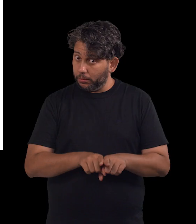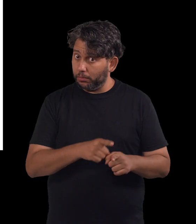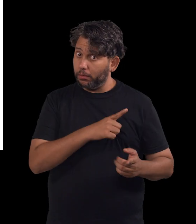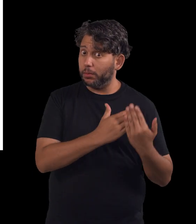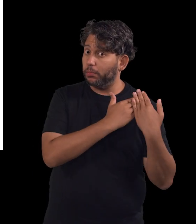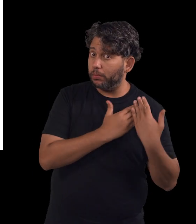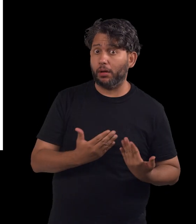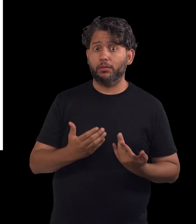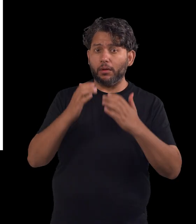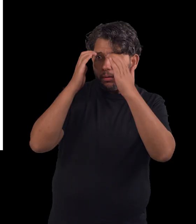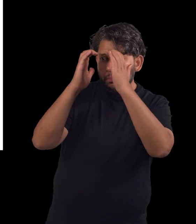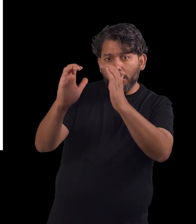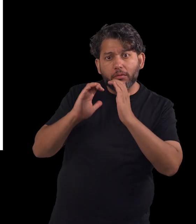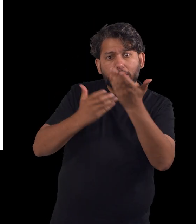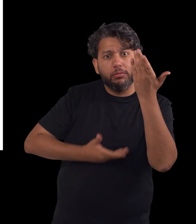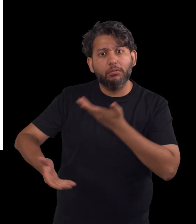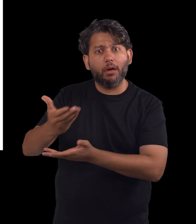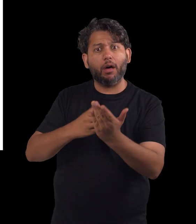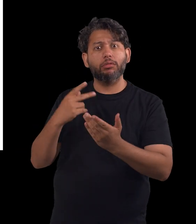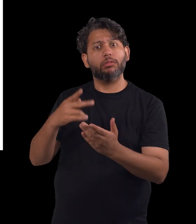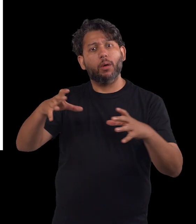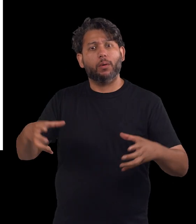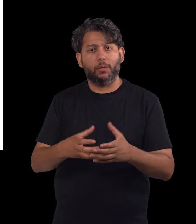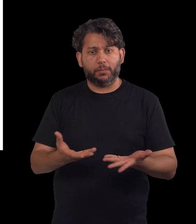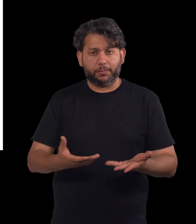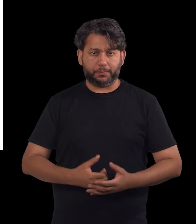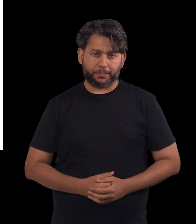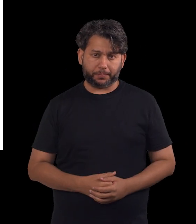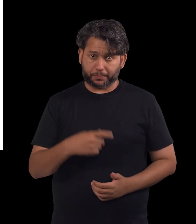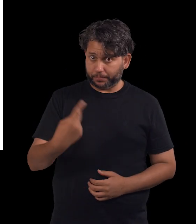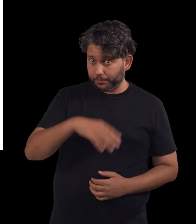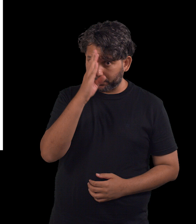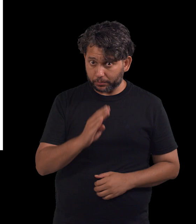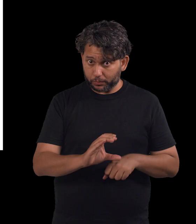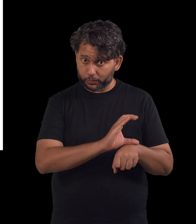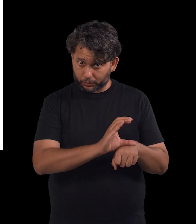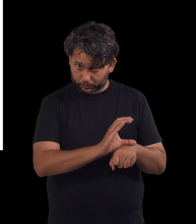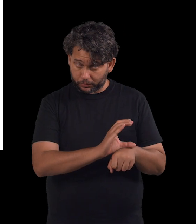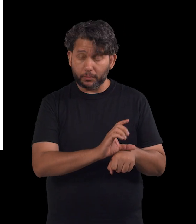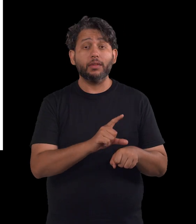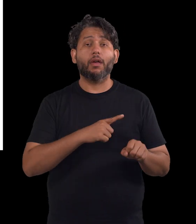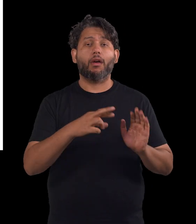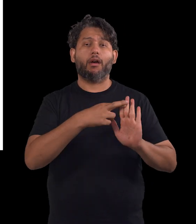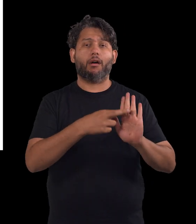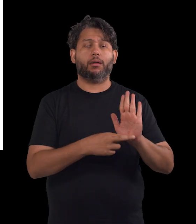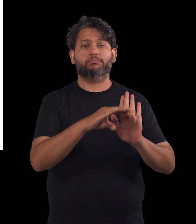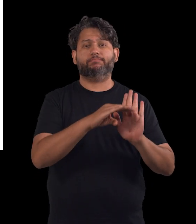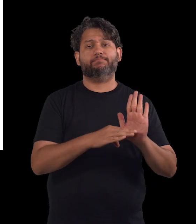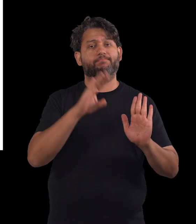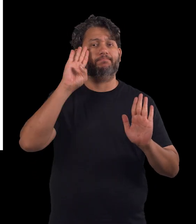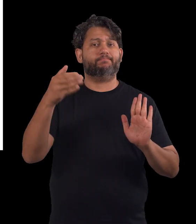e responsabilidade para respeitar o outro e o espaço coletivo. No Brasil, a Constituição define